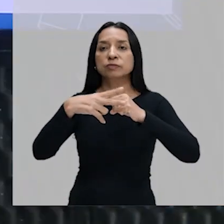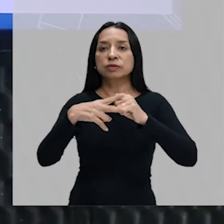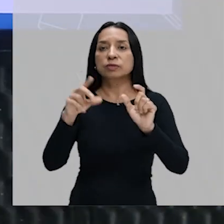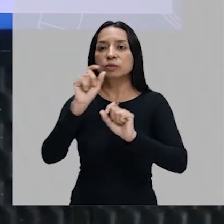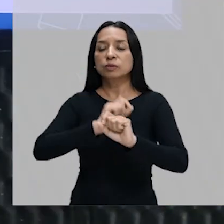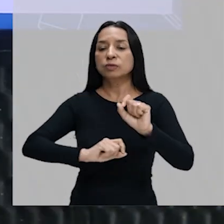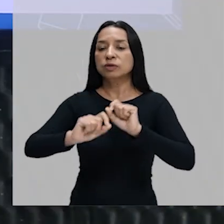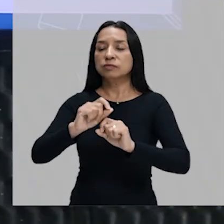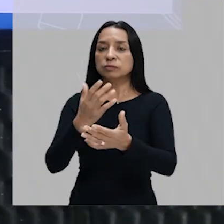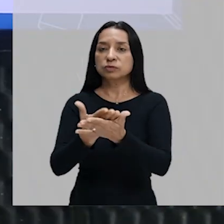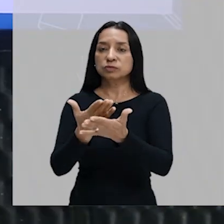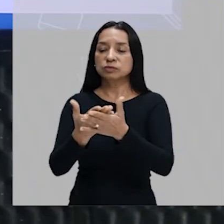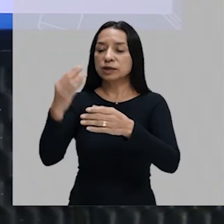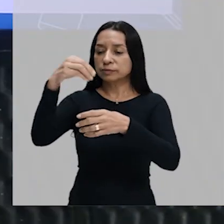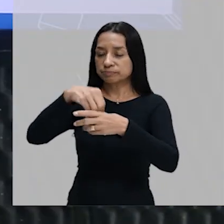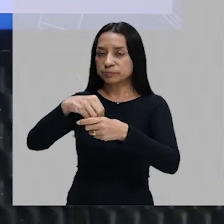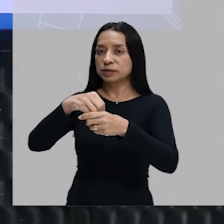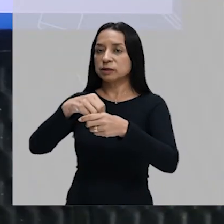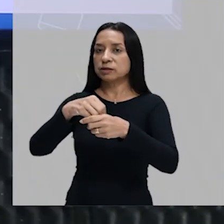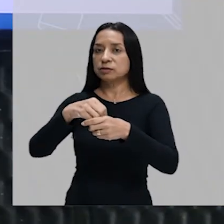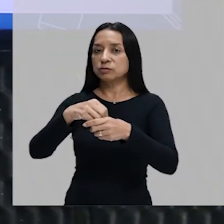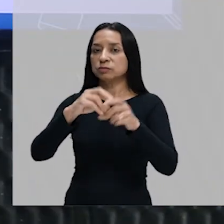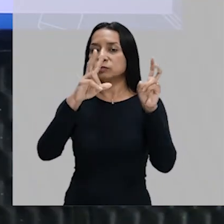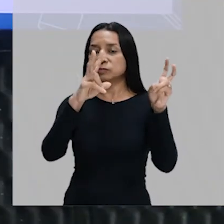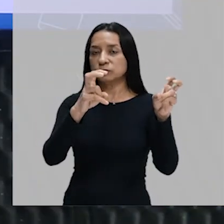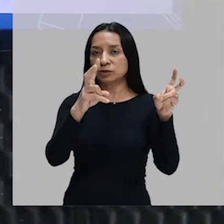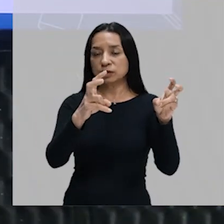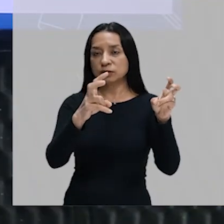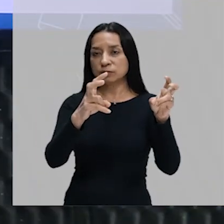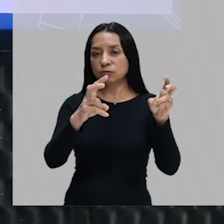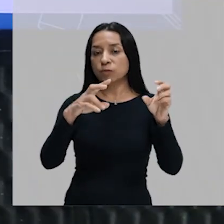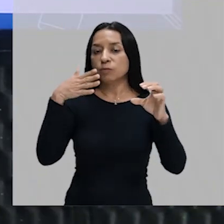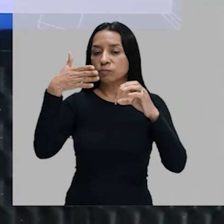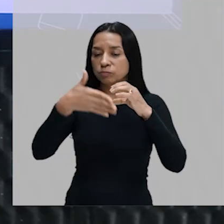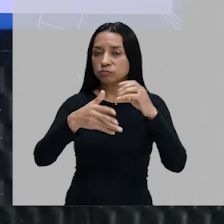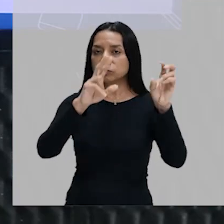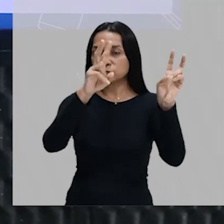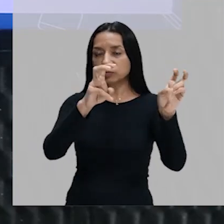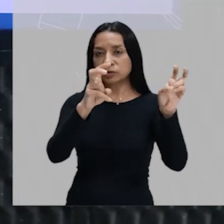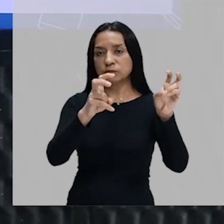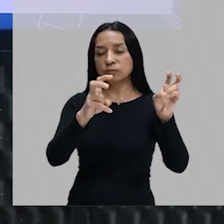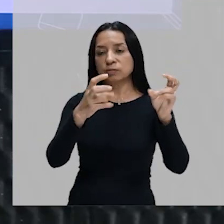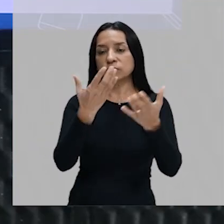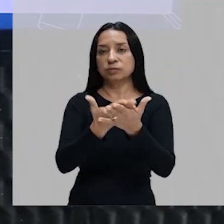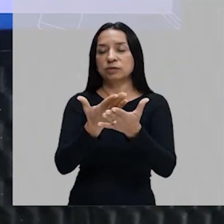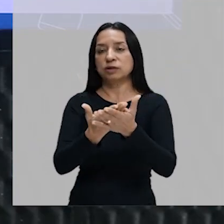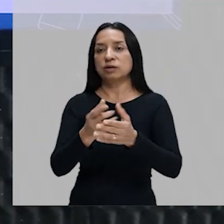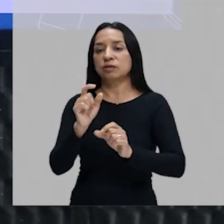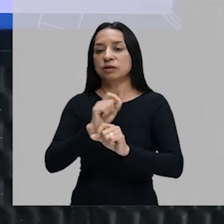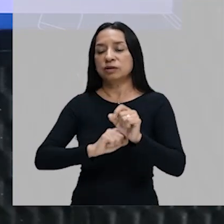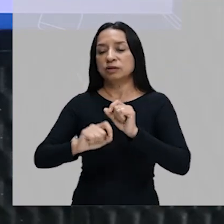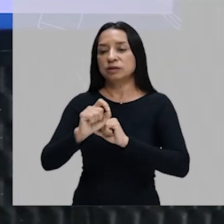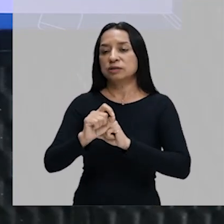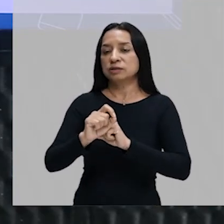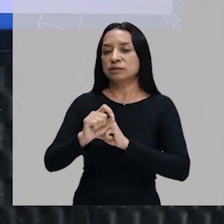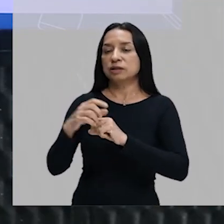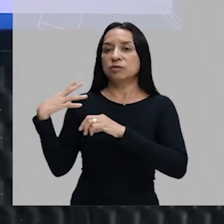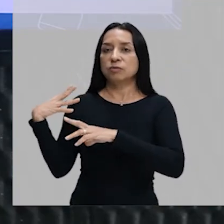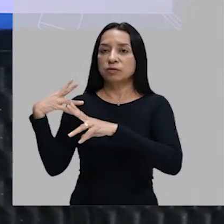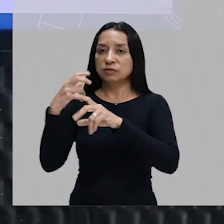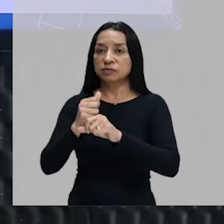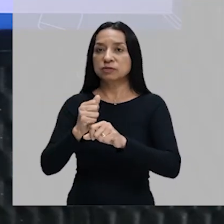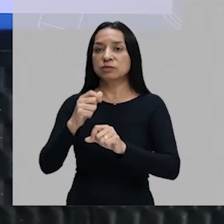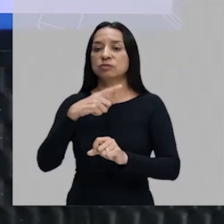dentro dessas temáticas, como subtema, como um subtópico aqui nas nossas aulas, é um reforço do que nós